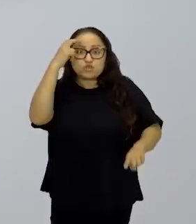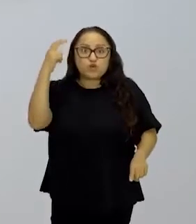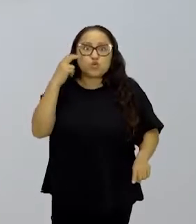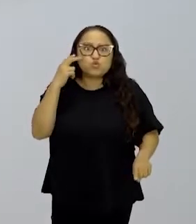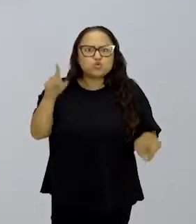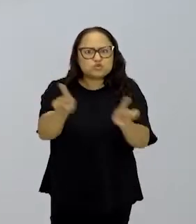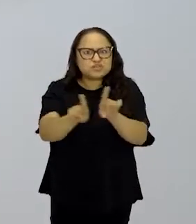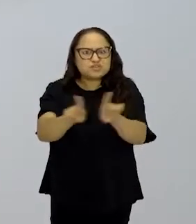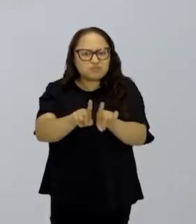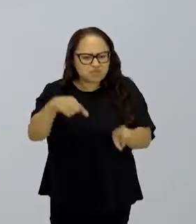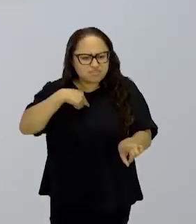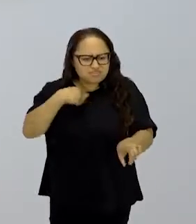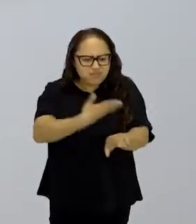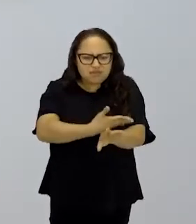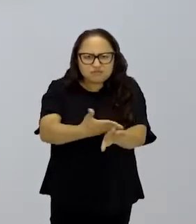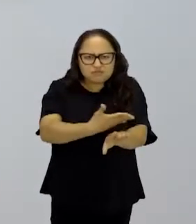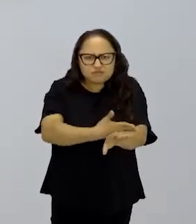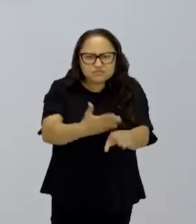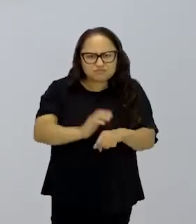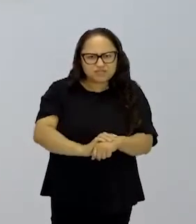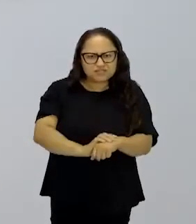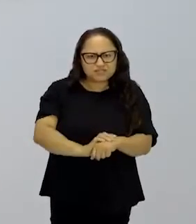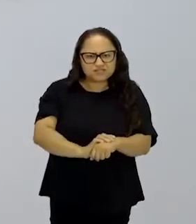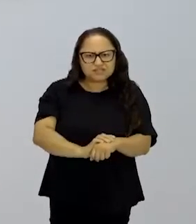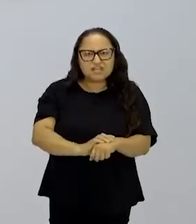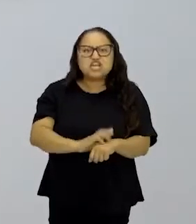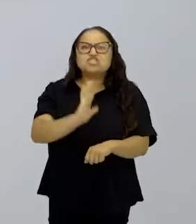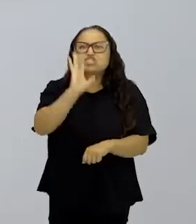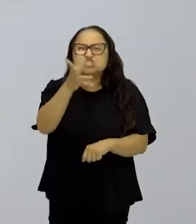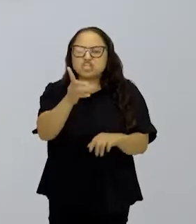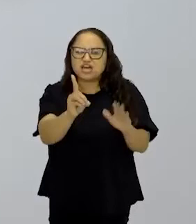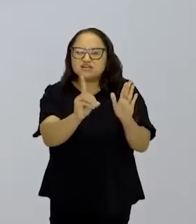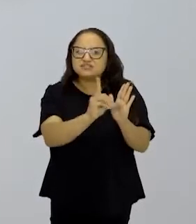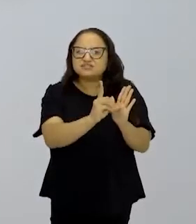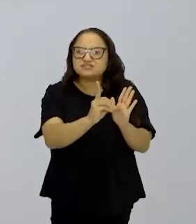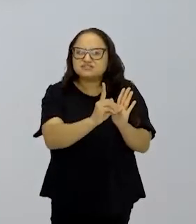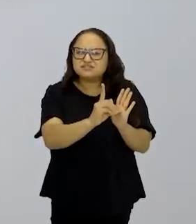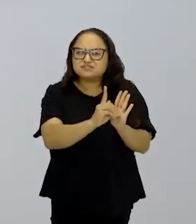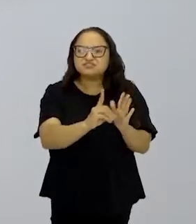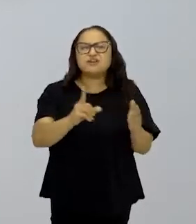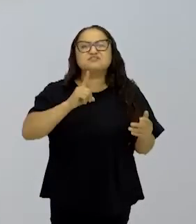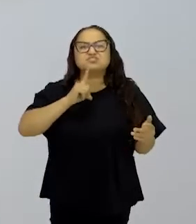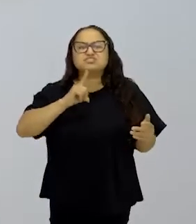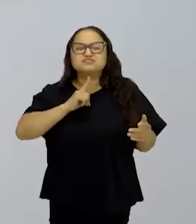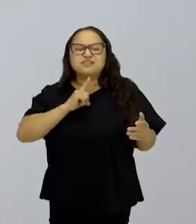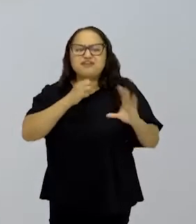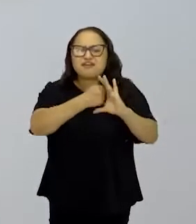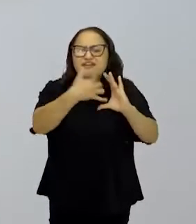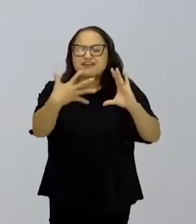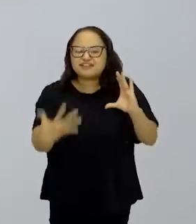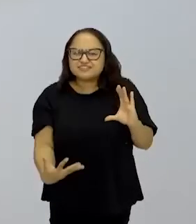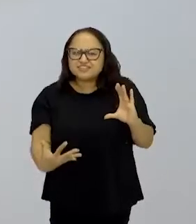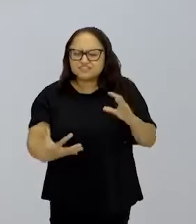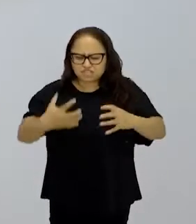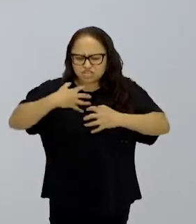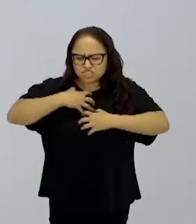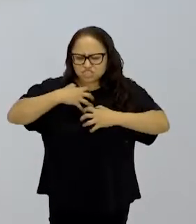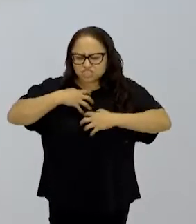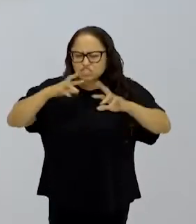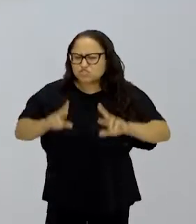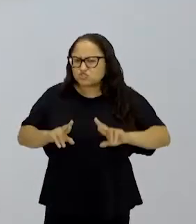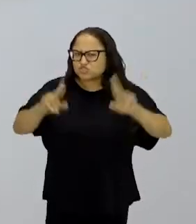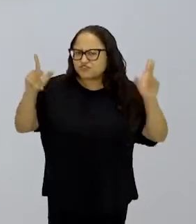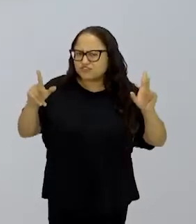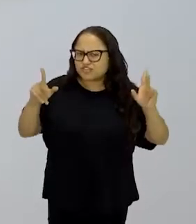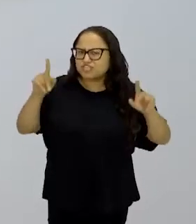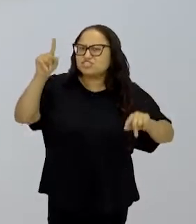a nossa pele. Né, reveste, dar identidade, constrói características, modos diferentes de ser